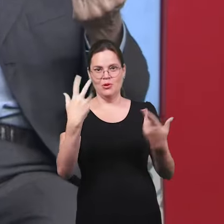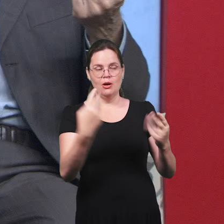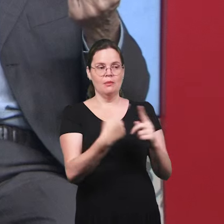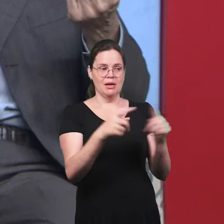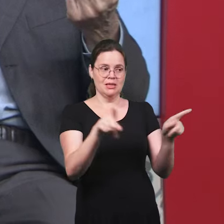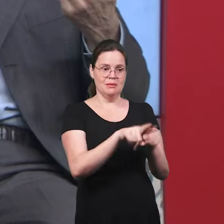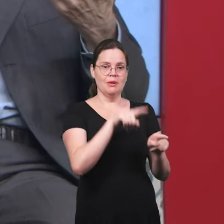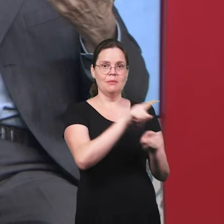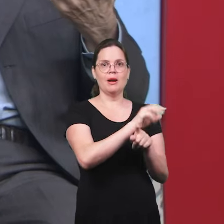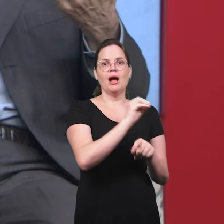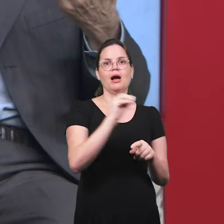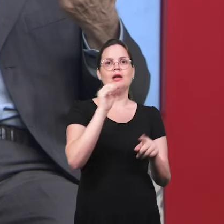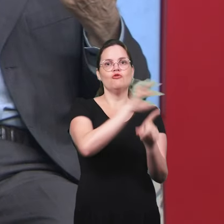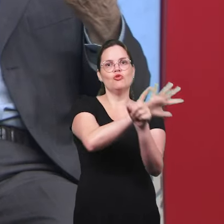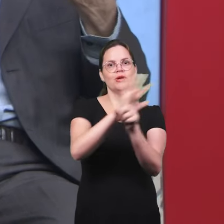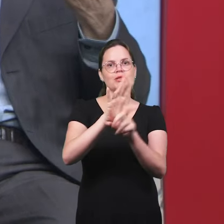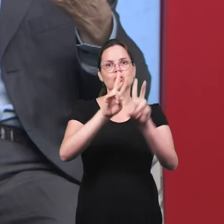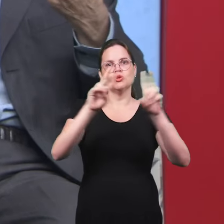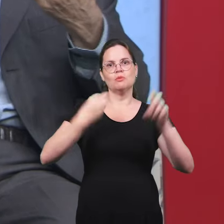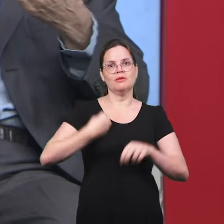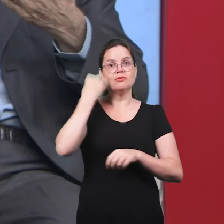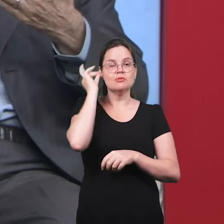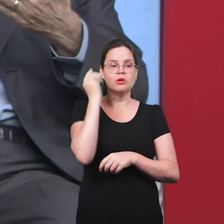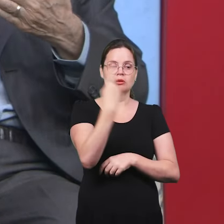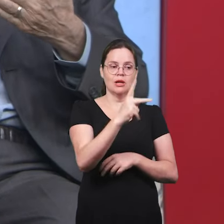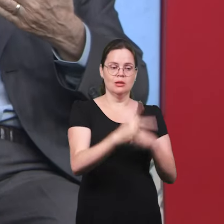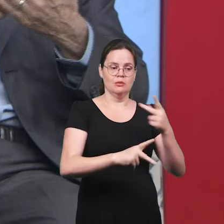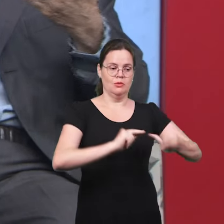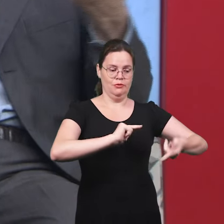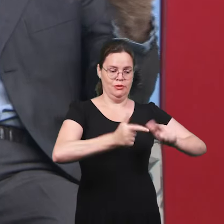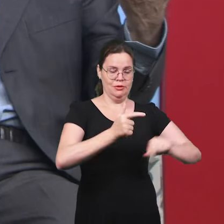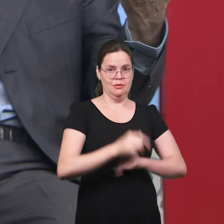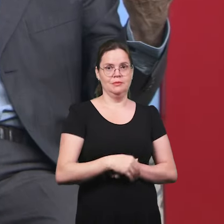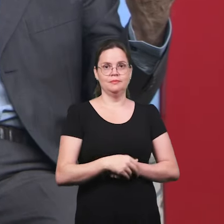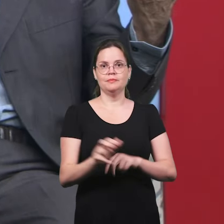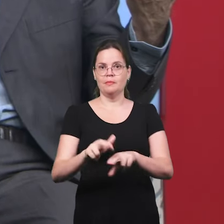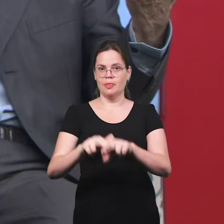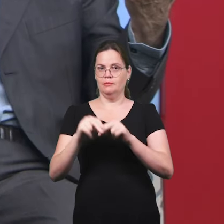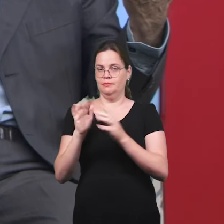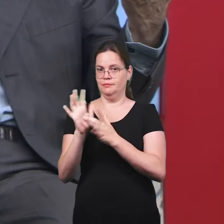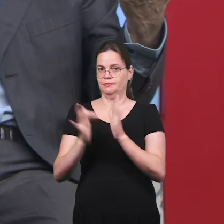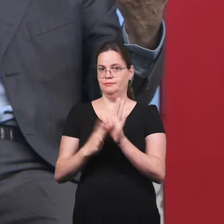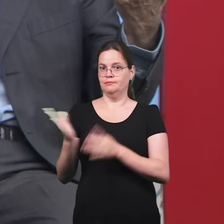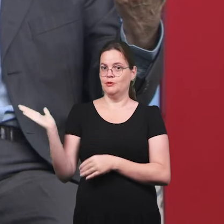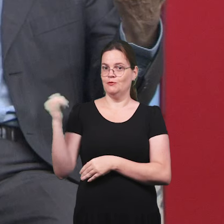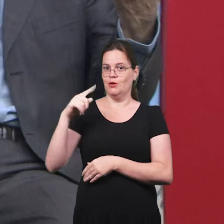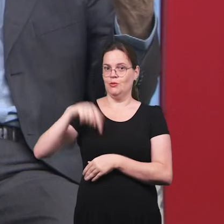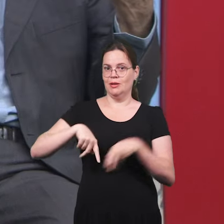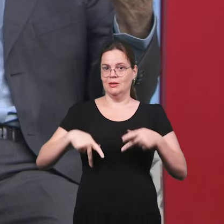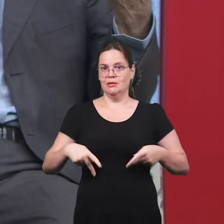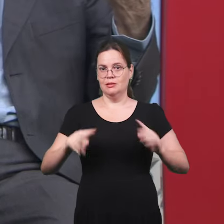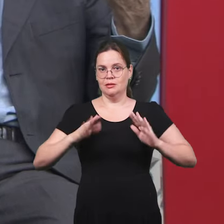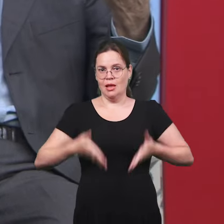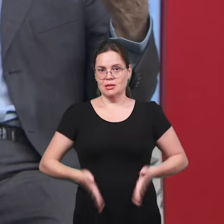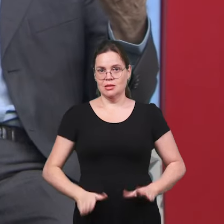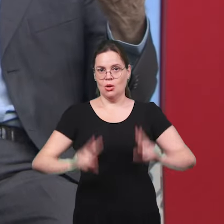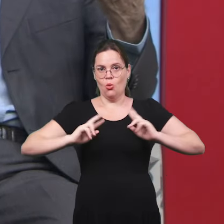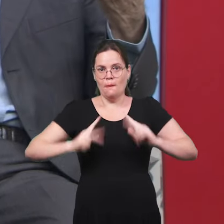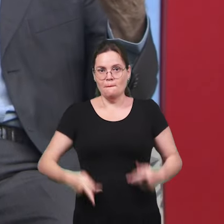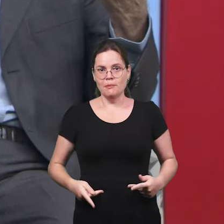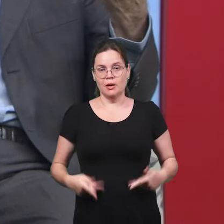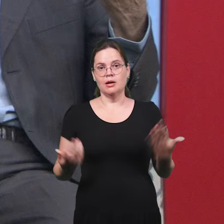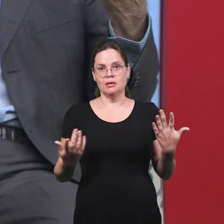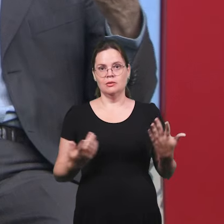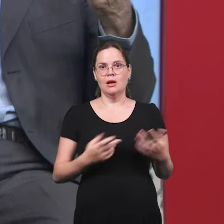Israel. Por isso que quando Jesus veio na sua primeira vinda como homem, os discípulos perguntaram: